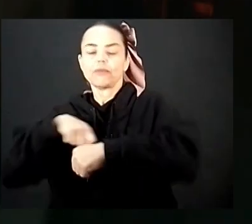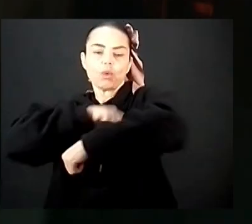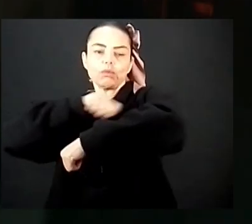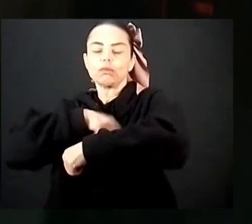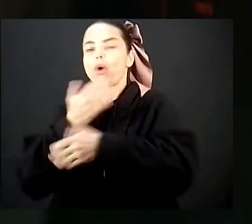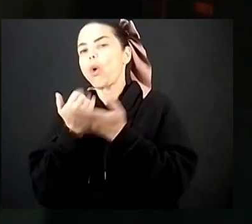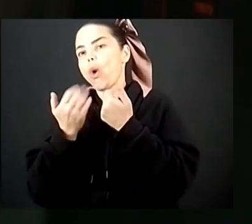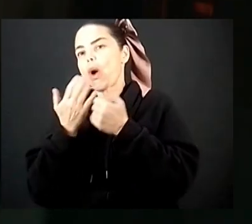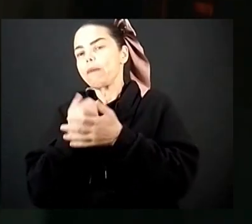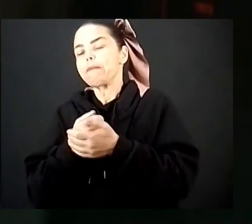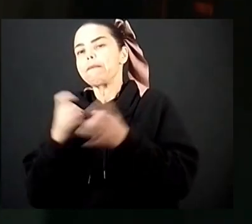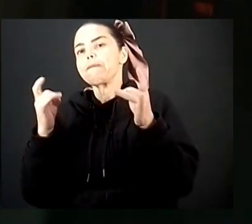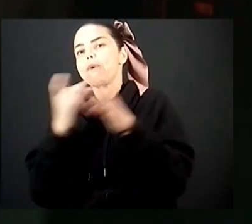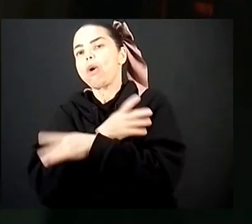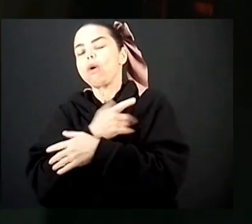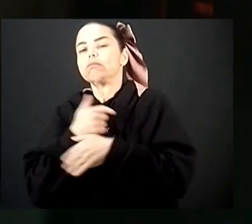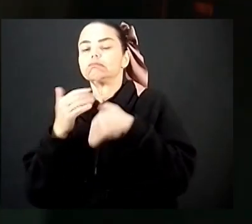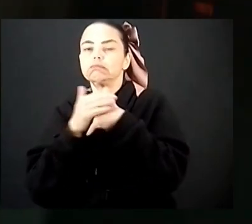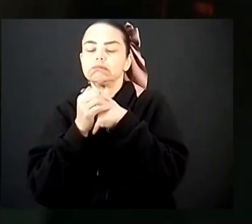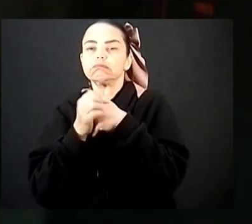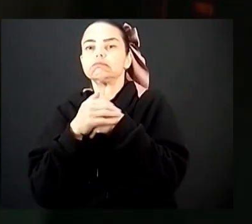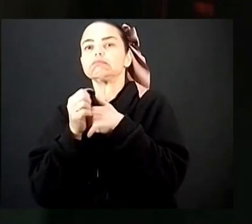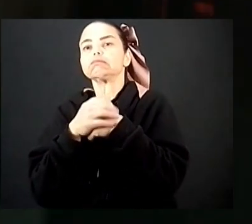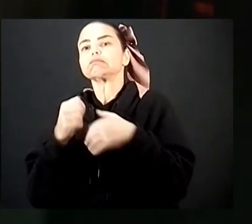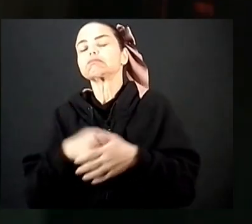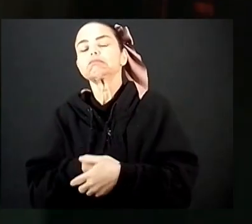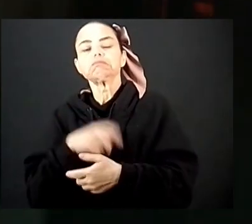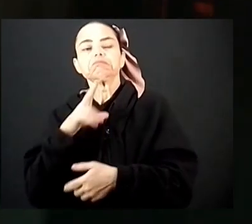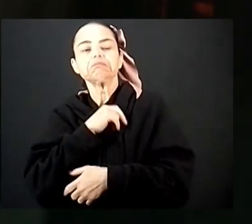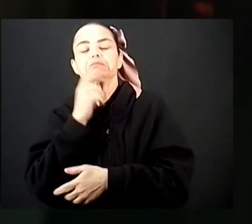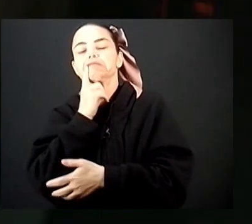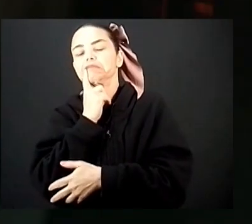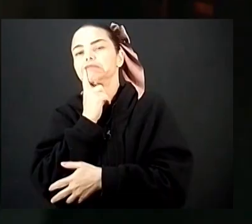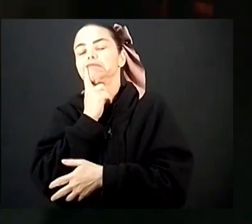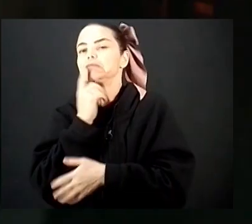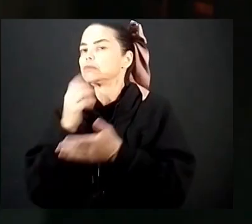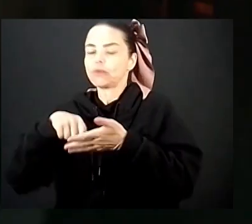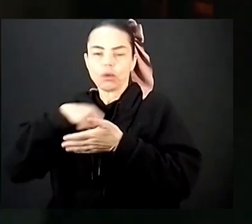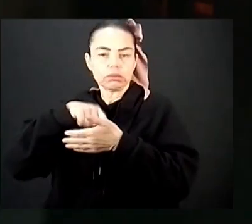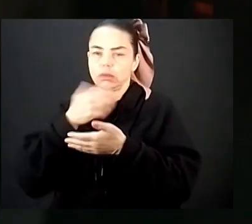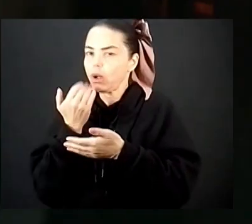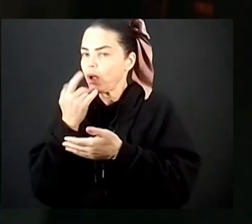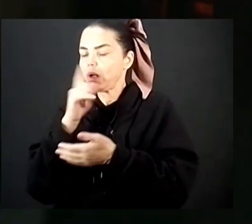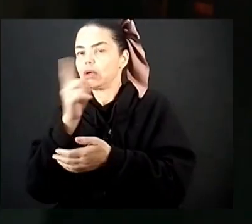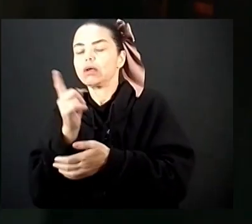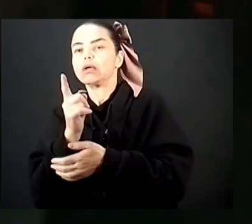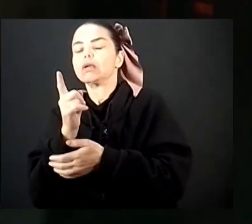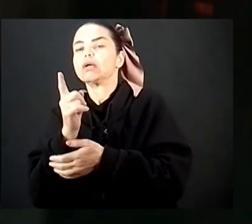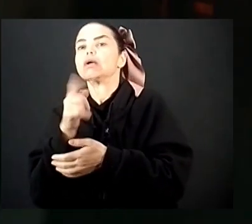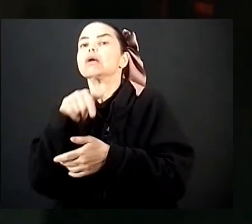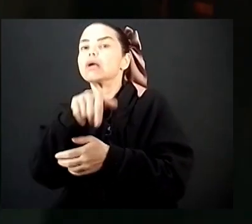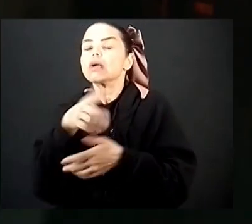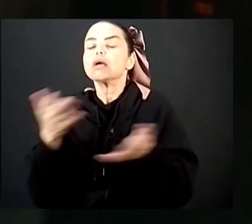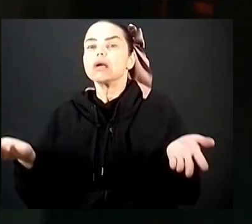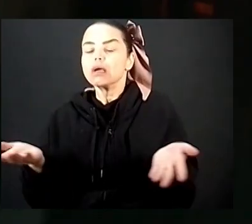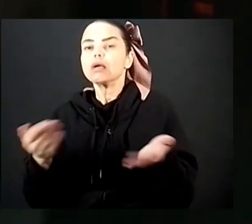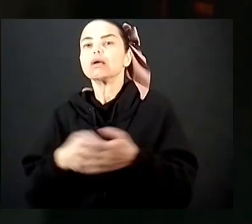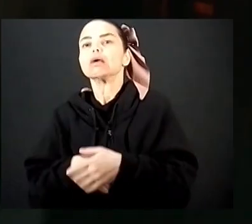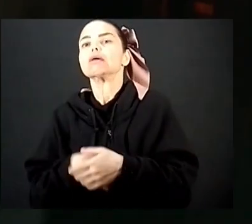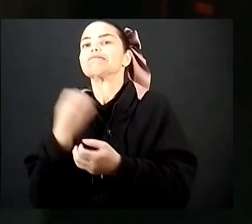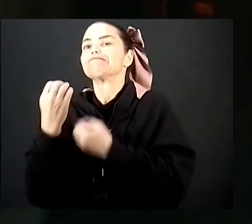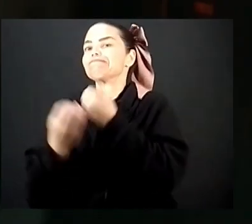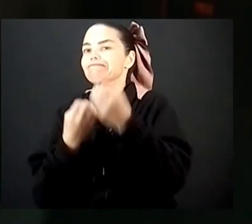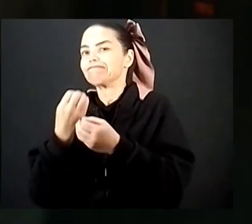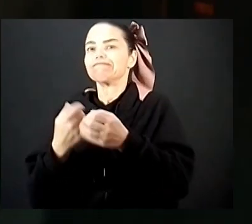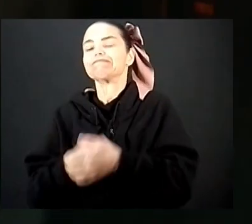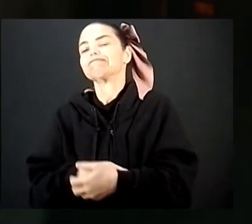um carinho. Isso você fala, poxa, mas é almoço, só um almoço. Não, de repente isso é uma forma de